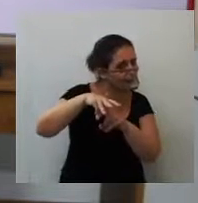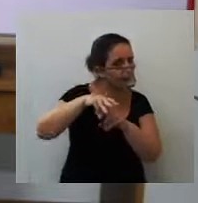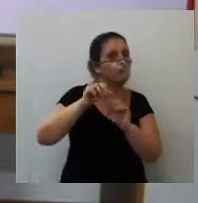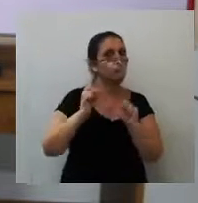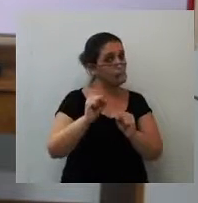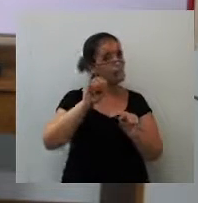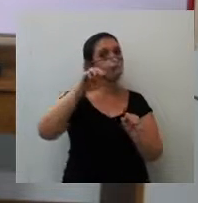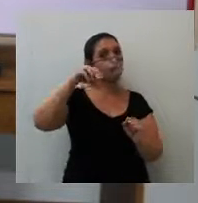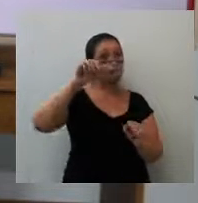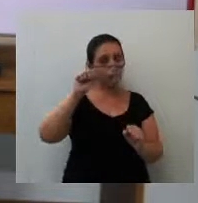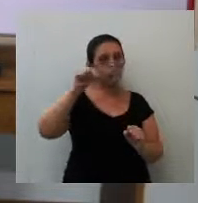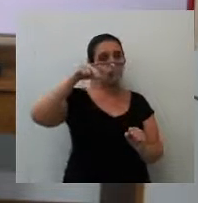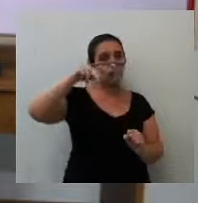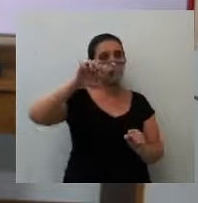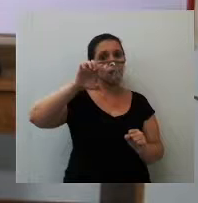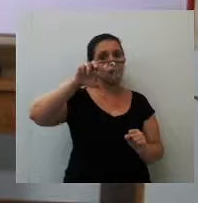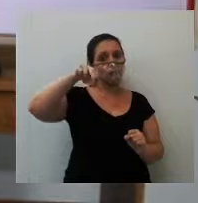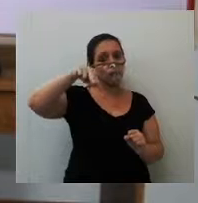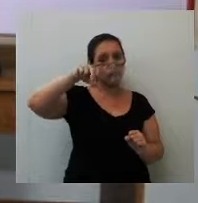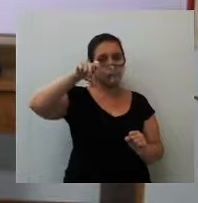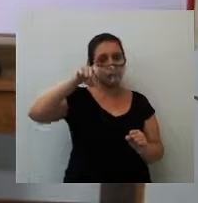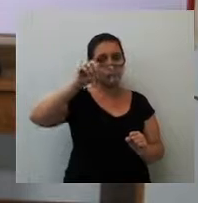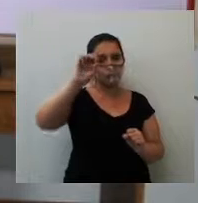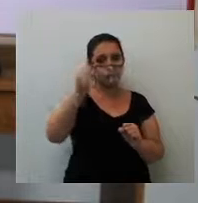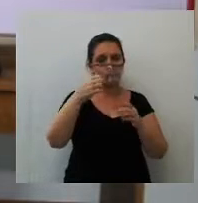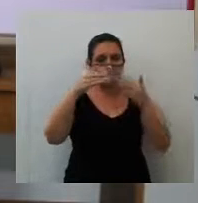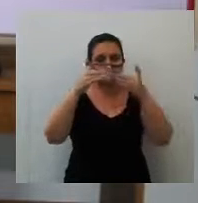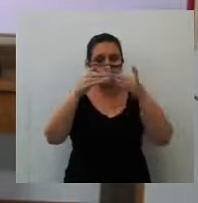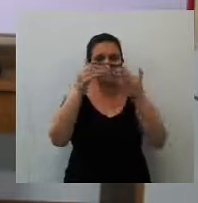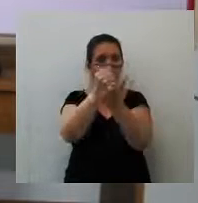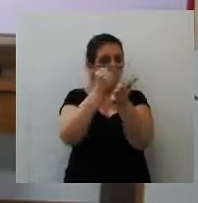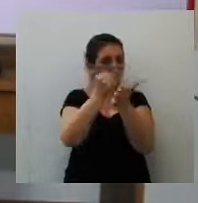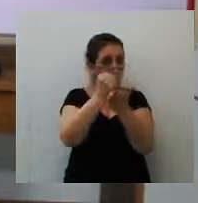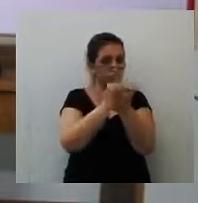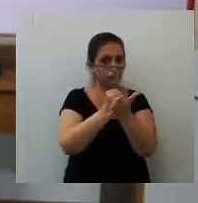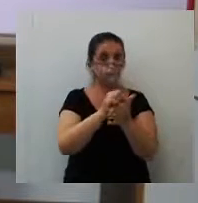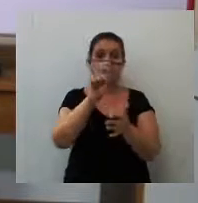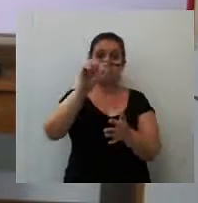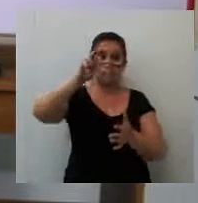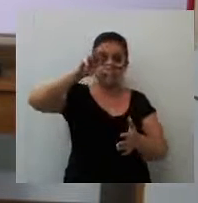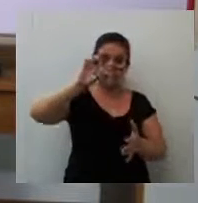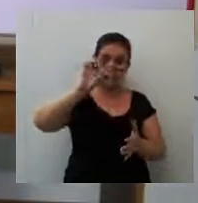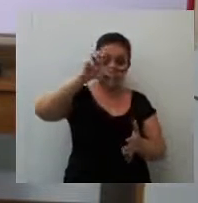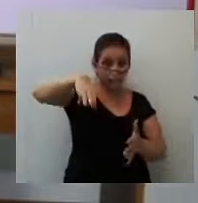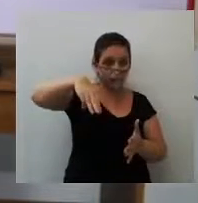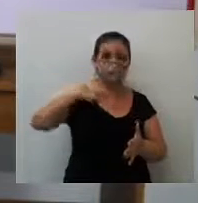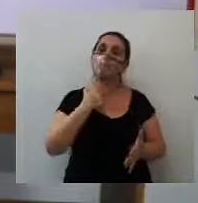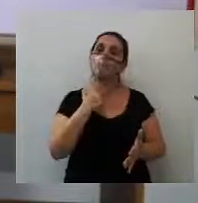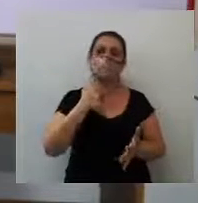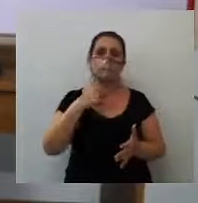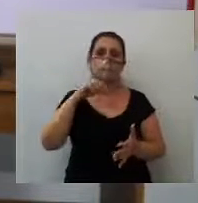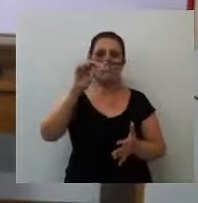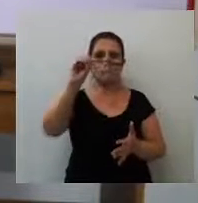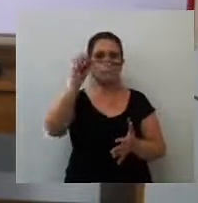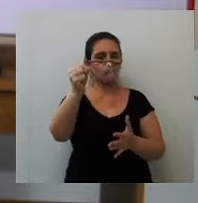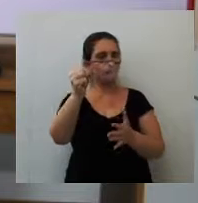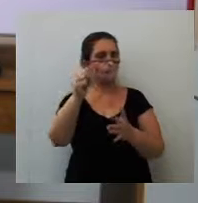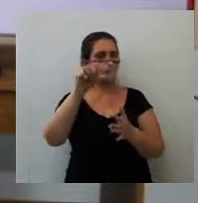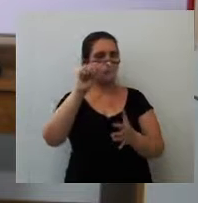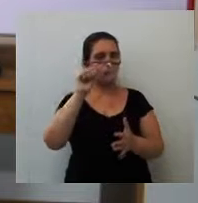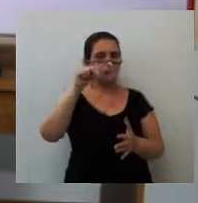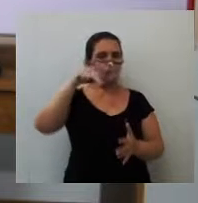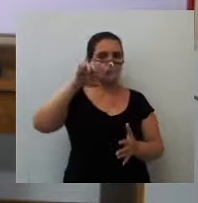anexo saque concordando com documentos agora se tivesse o hein tá fora ó segue em